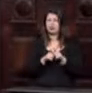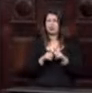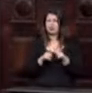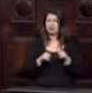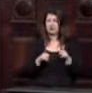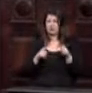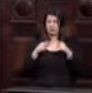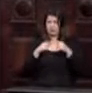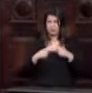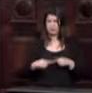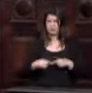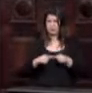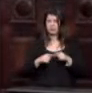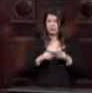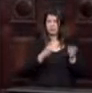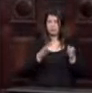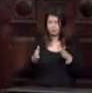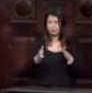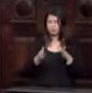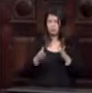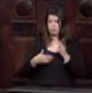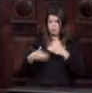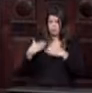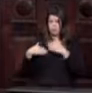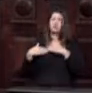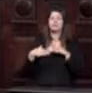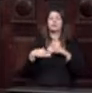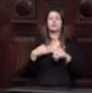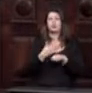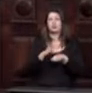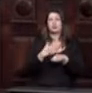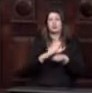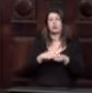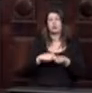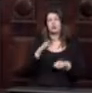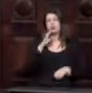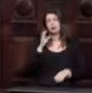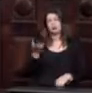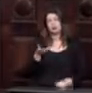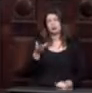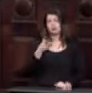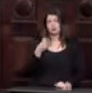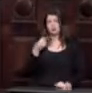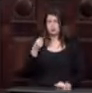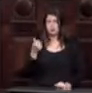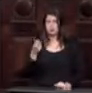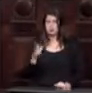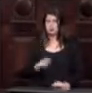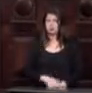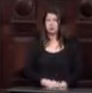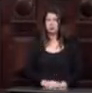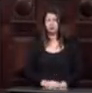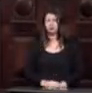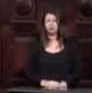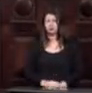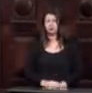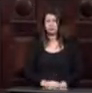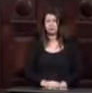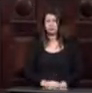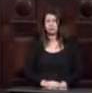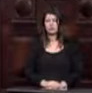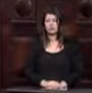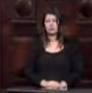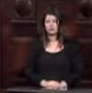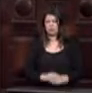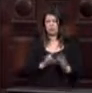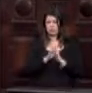orçamentária, em relação ao mesmo período do exercício imediatamente anterior. Parágrafo 2º. Se a